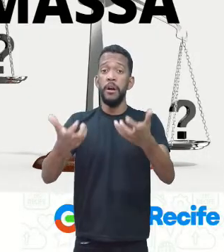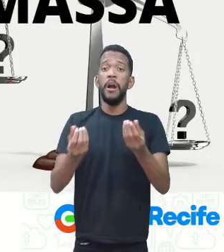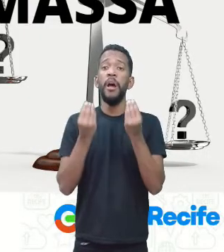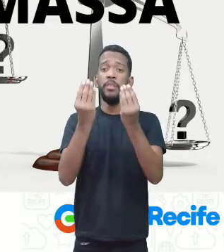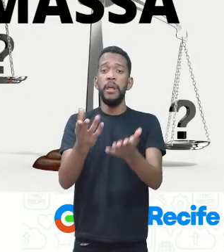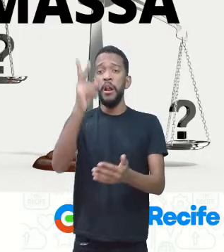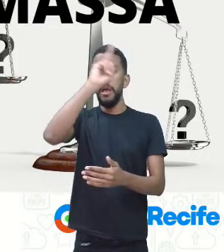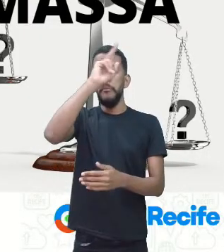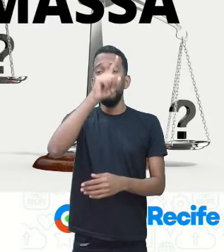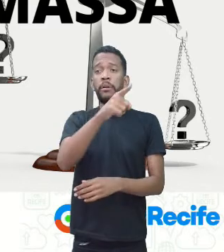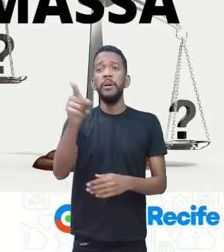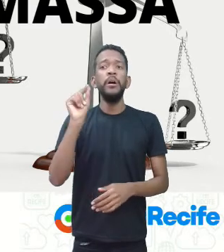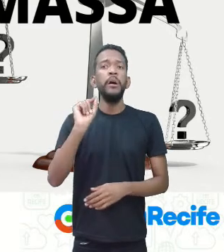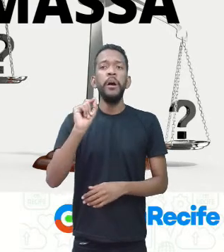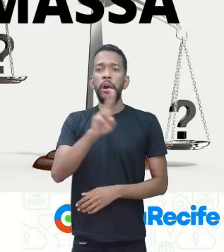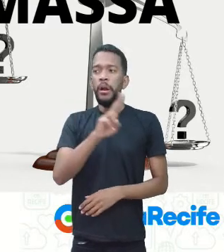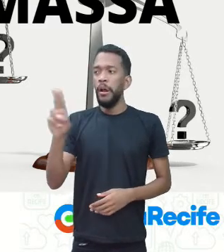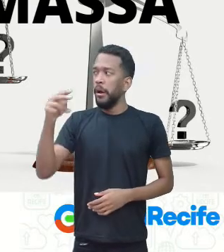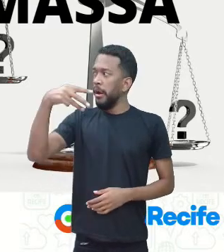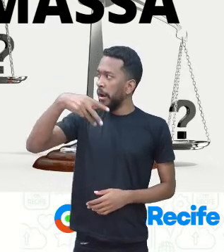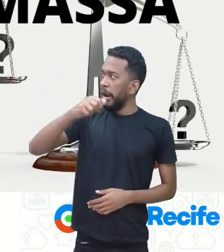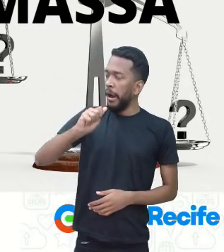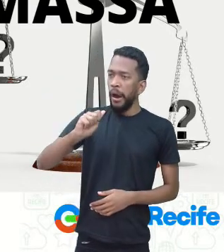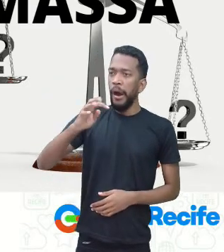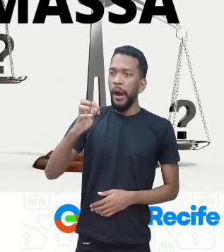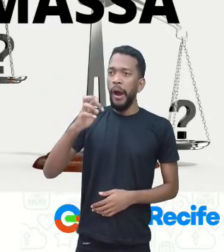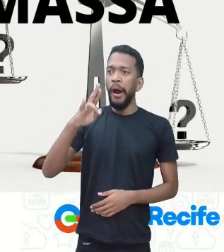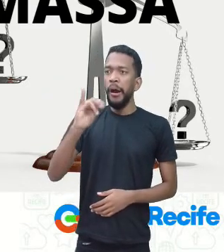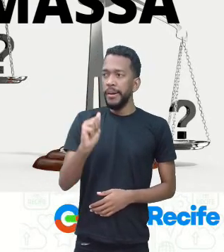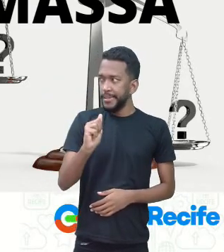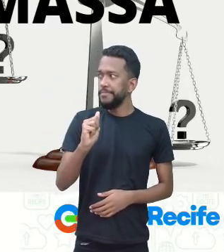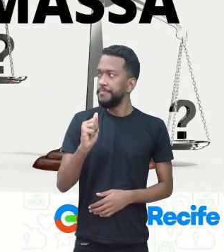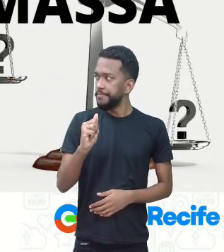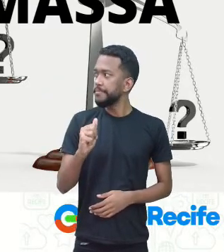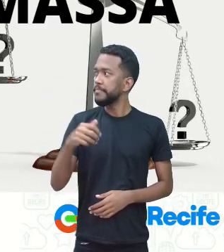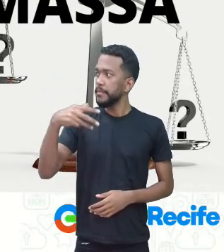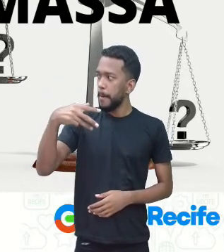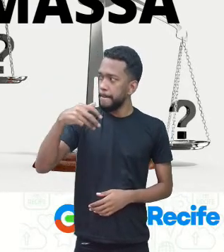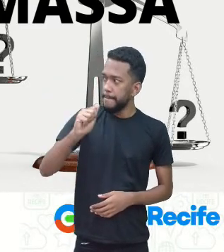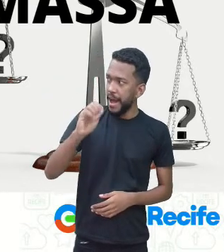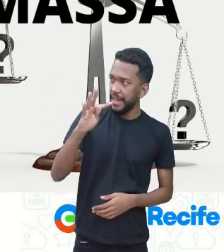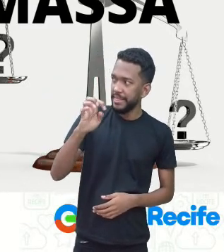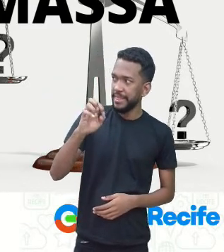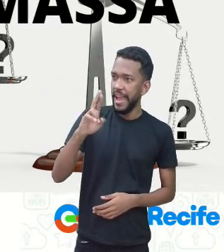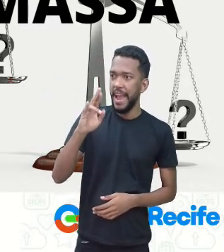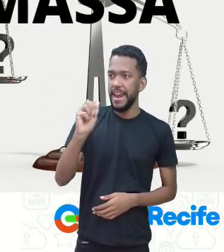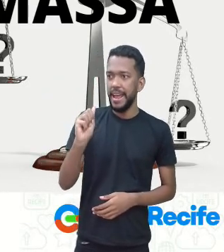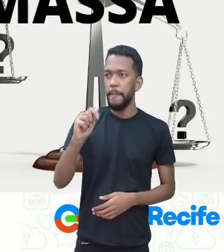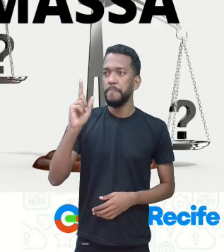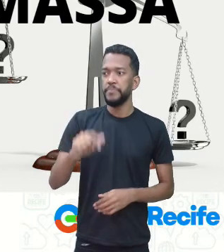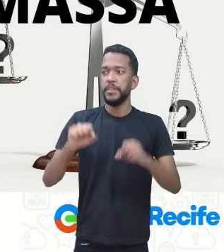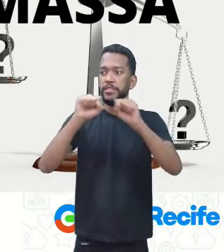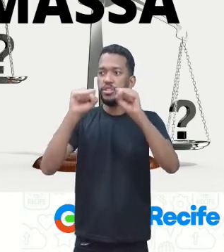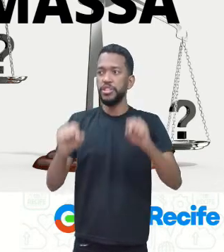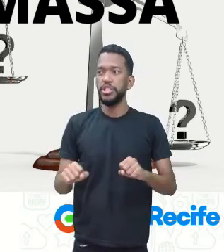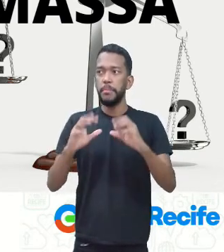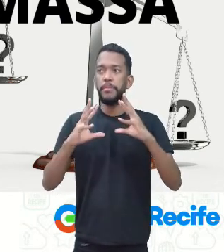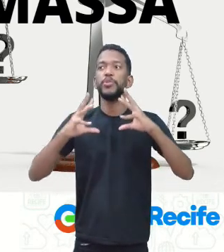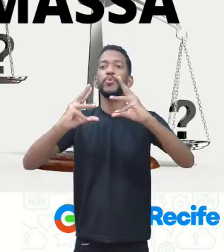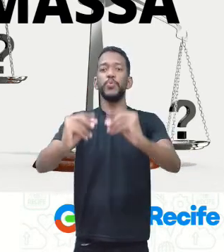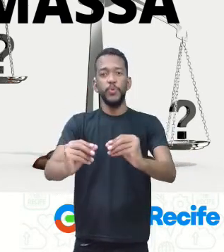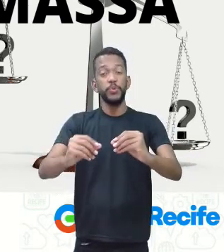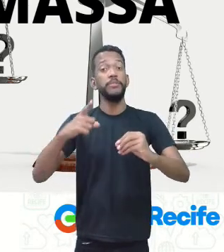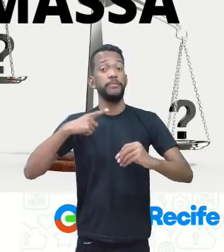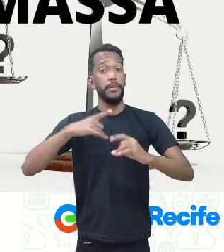o que é matéria, né? Em outras aulas, nós já vimos que matéria é todo sistema que possui